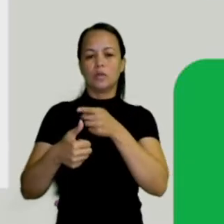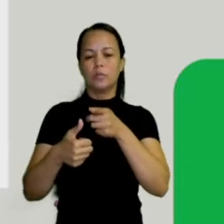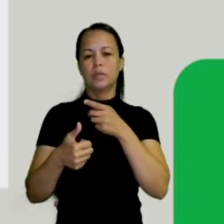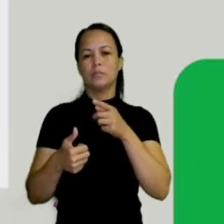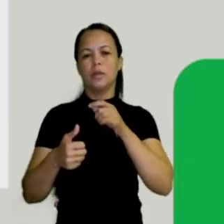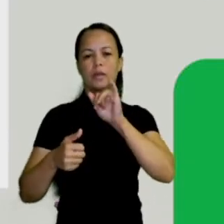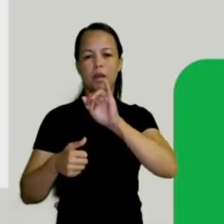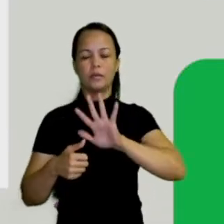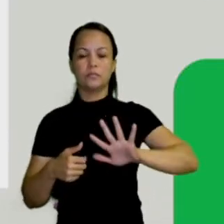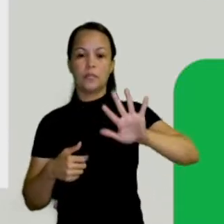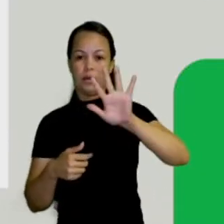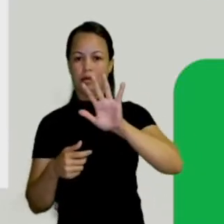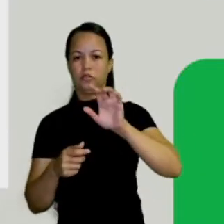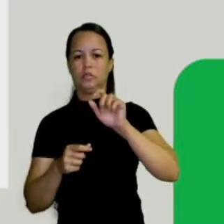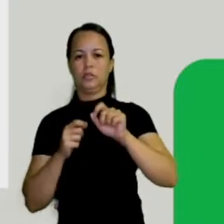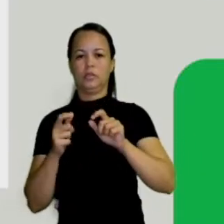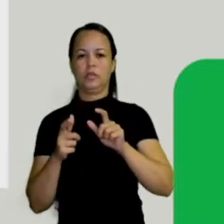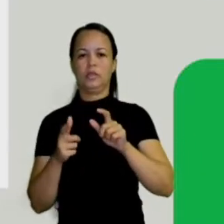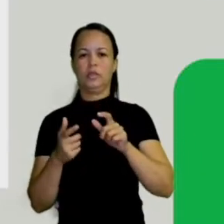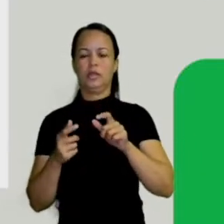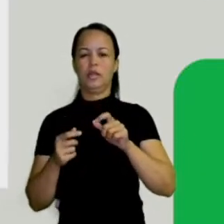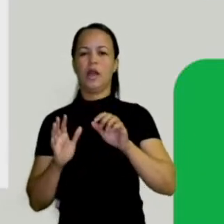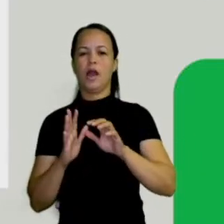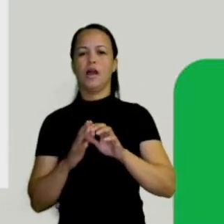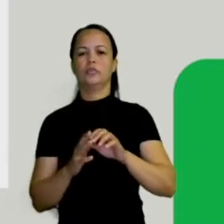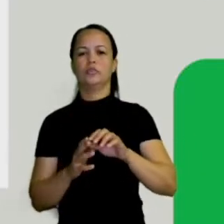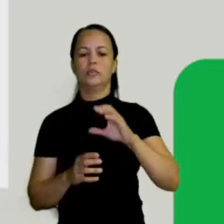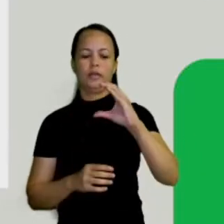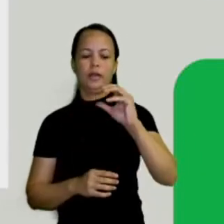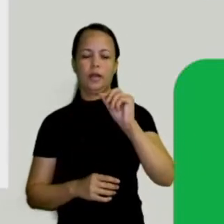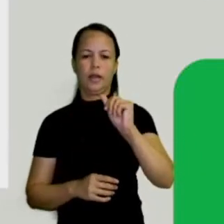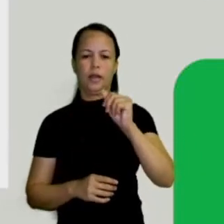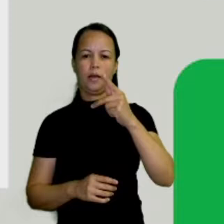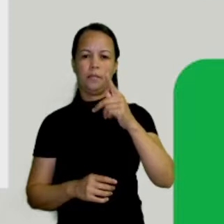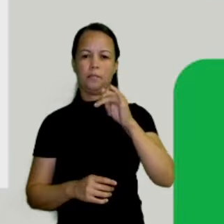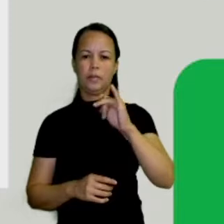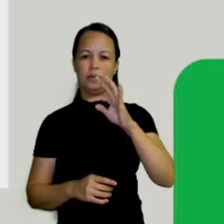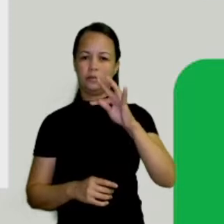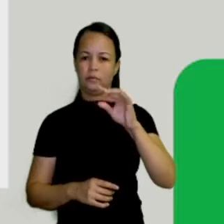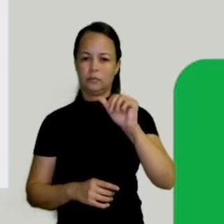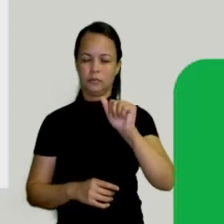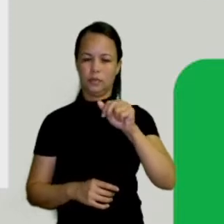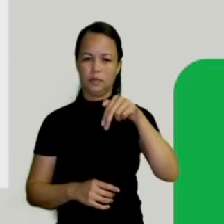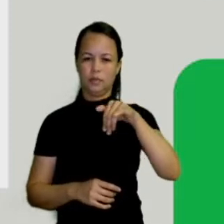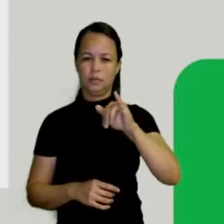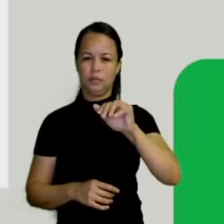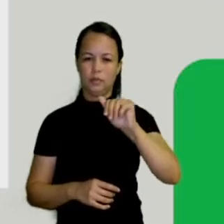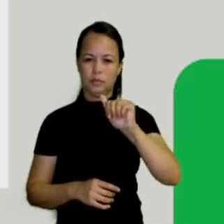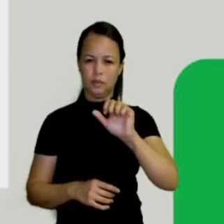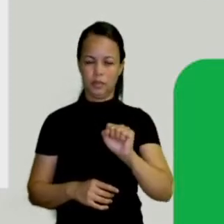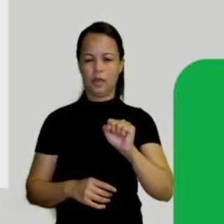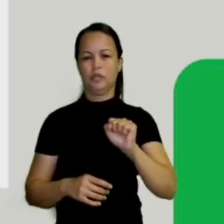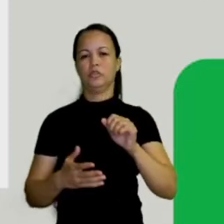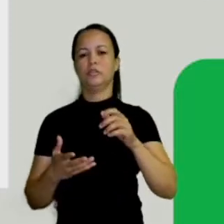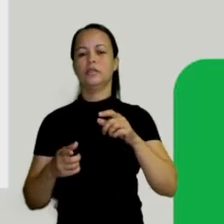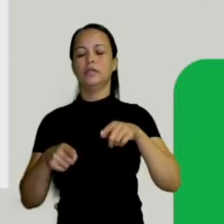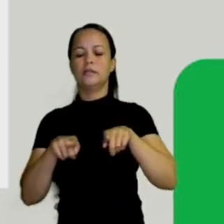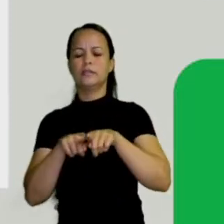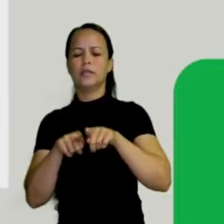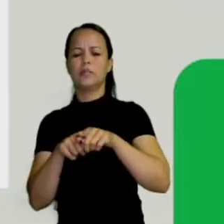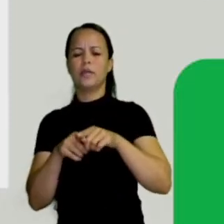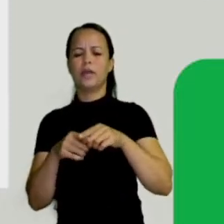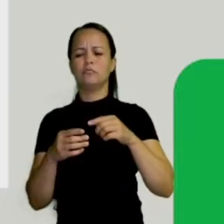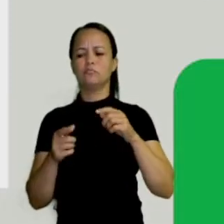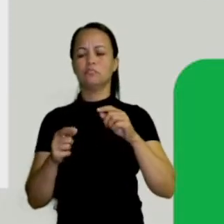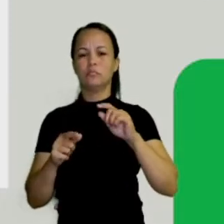colocada aqui, que vai aparecer as capitanias hereditárias, que é a divisão feita assim em linhas horizontais. E a partir